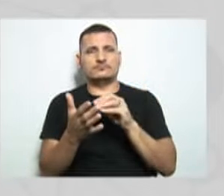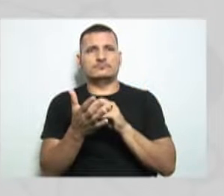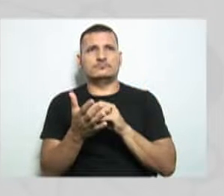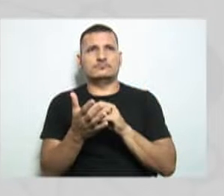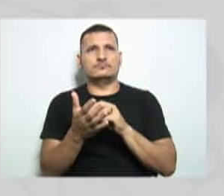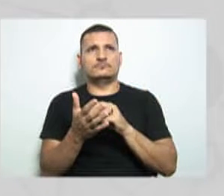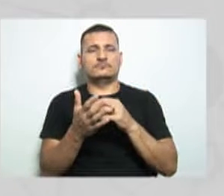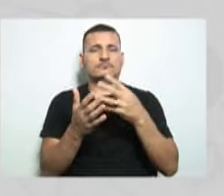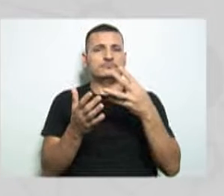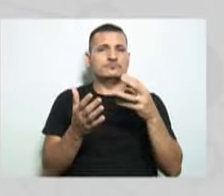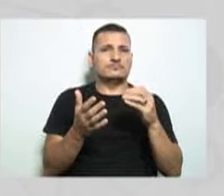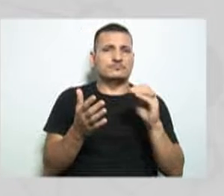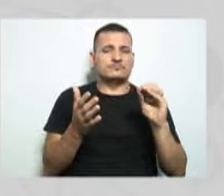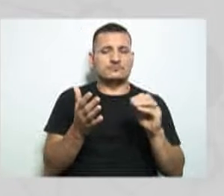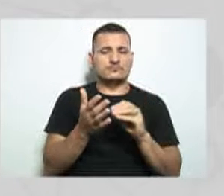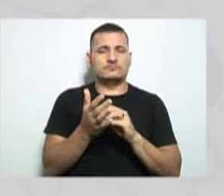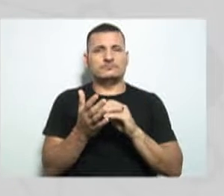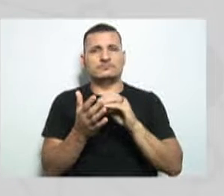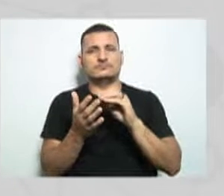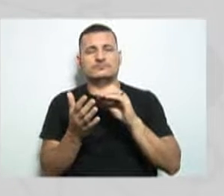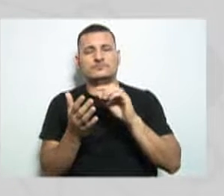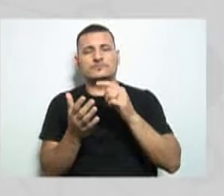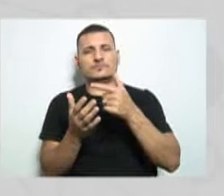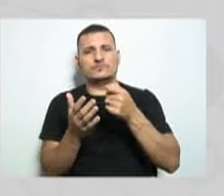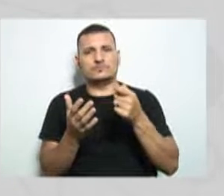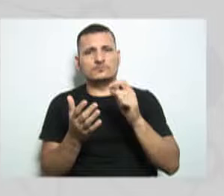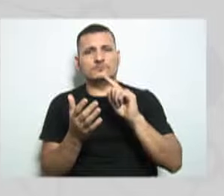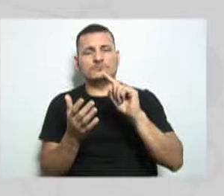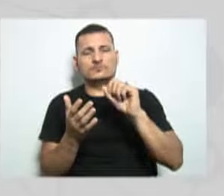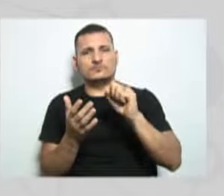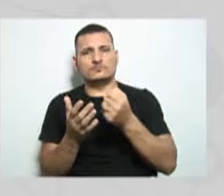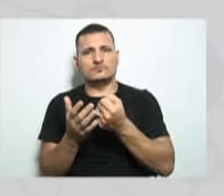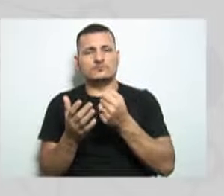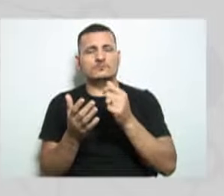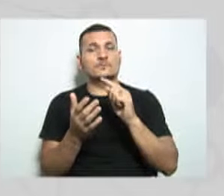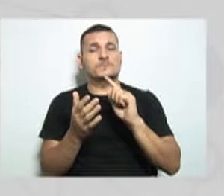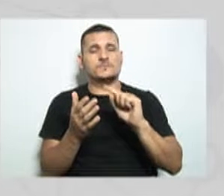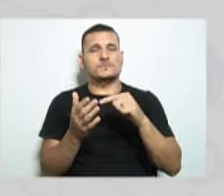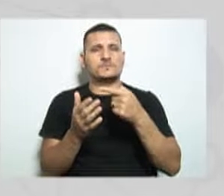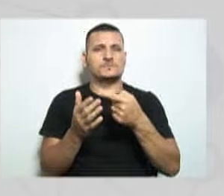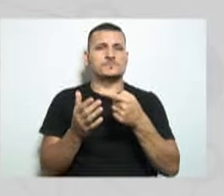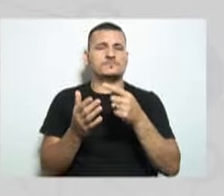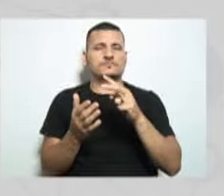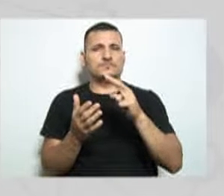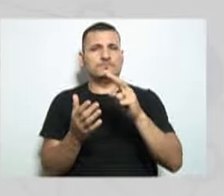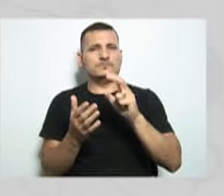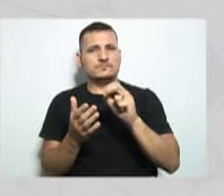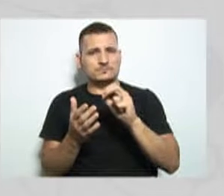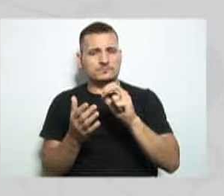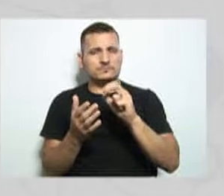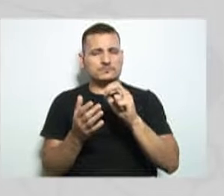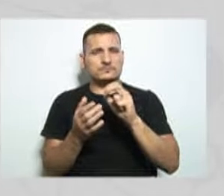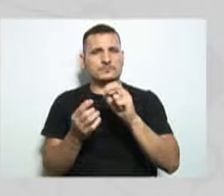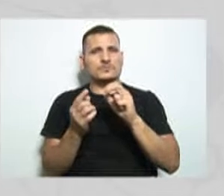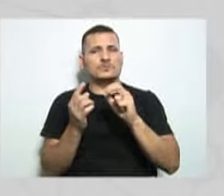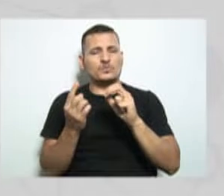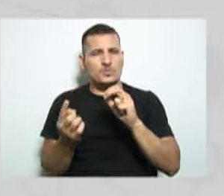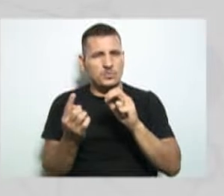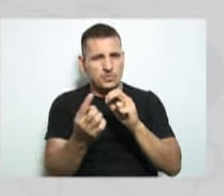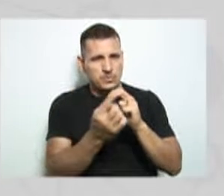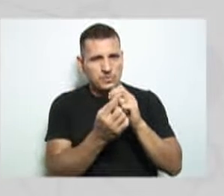40 a 208 mil e logo em seguida eu vou pegar 50 unidades para poder fazer